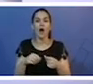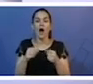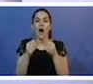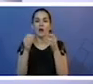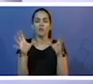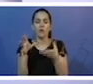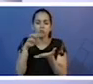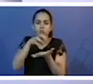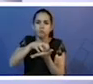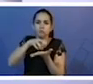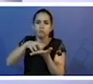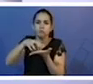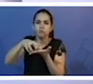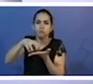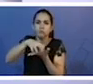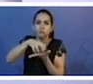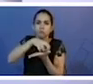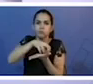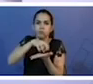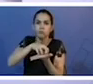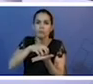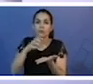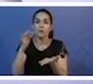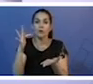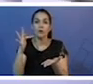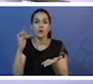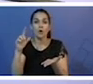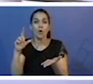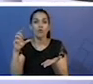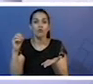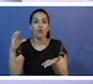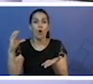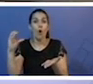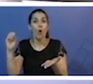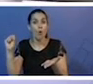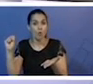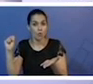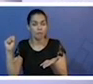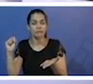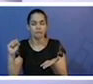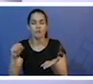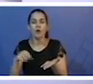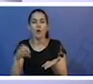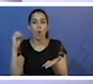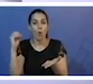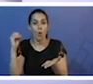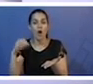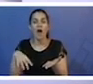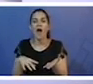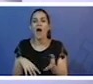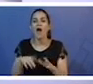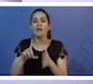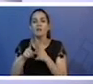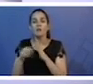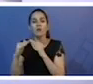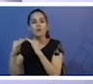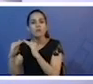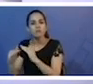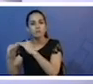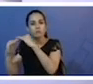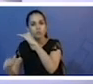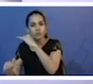se agrupassem, formasse aqui uma grande massa, se precipitasse no fundo para que a gente possa obter